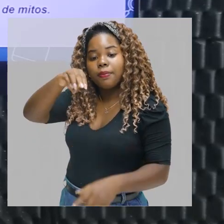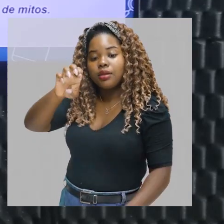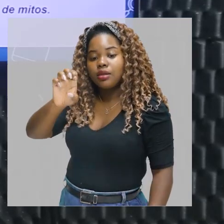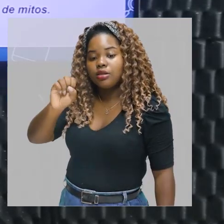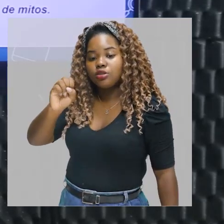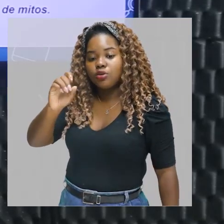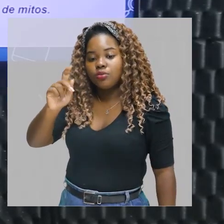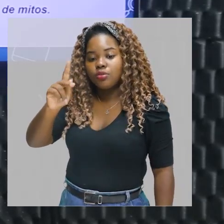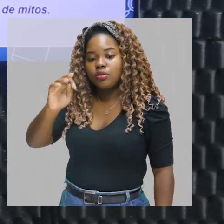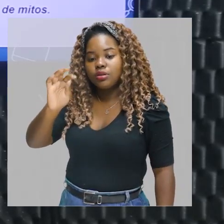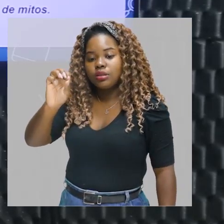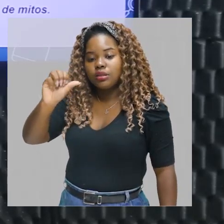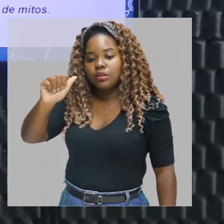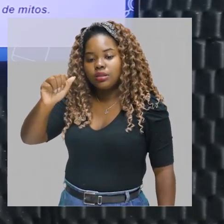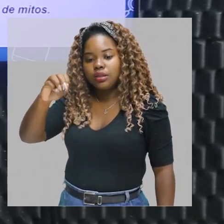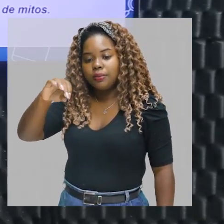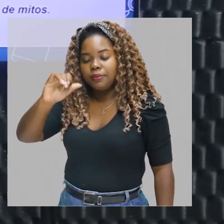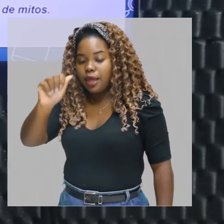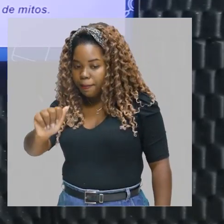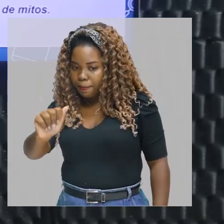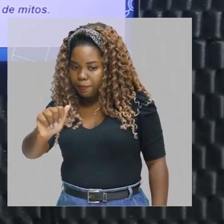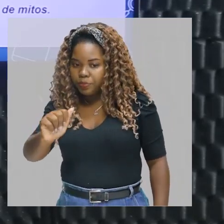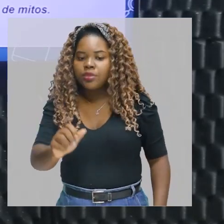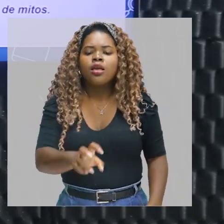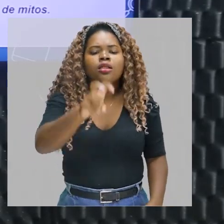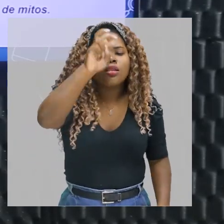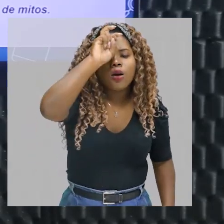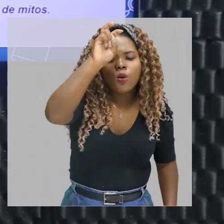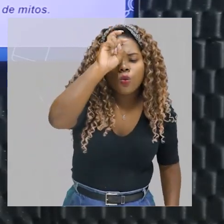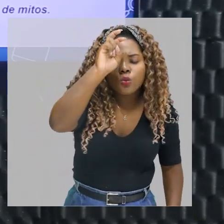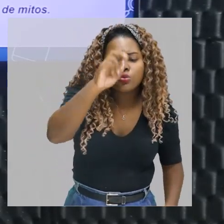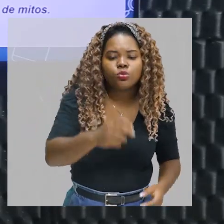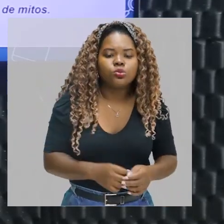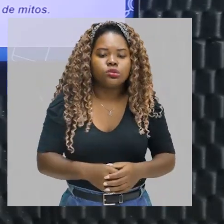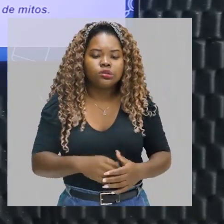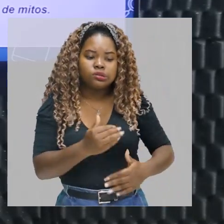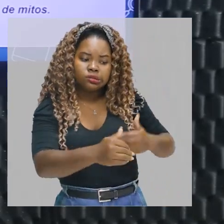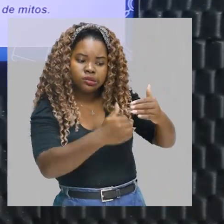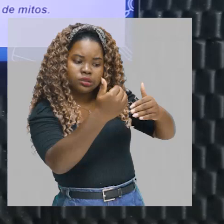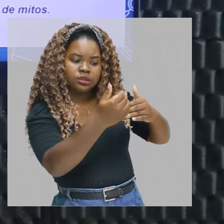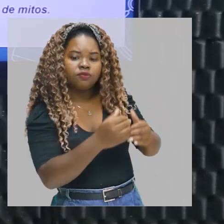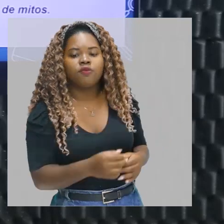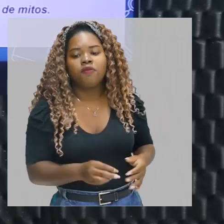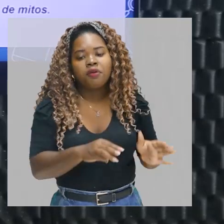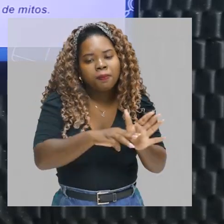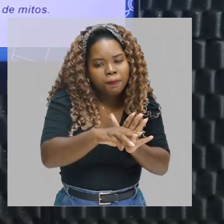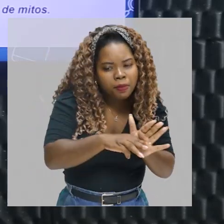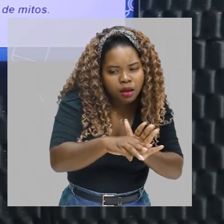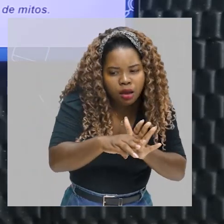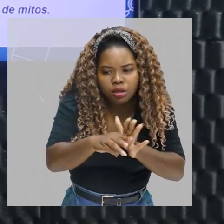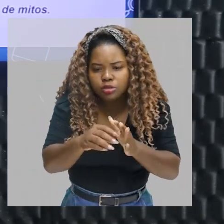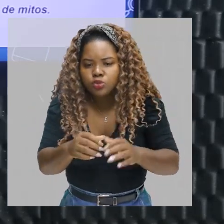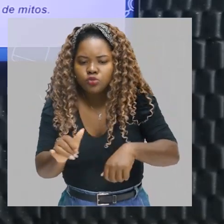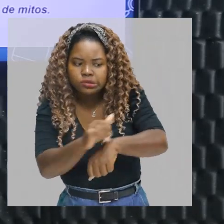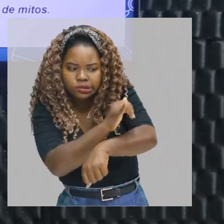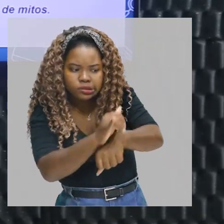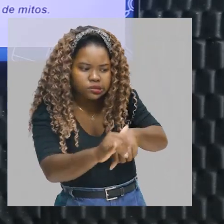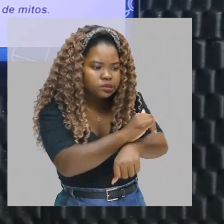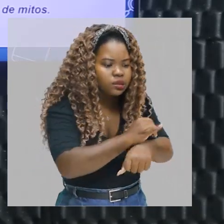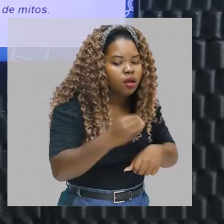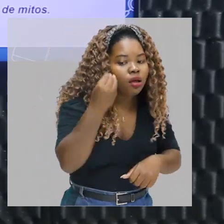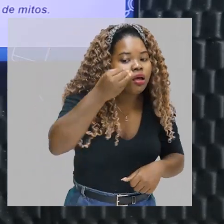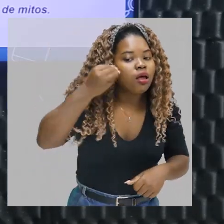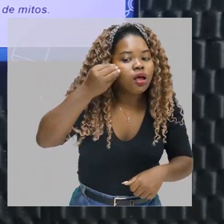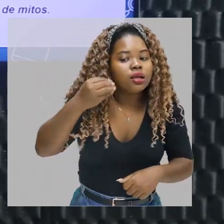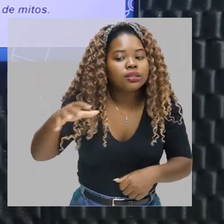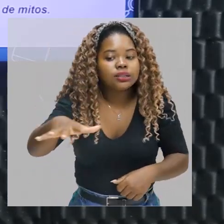certo? Então os egípcios, eles desenvolveram técnicas empíricas, da experimentação mesmo, certo? Na área